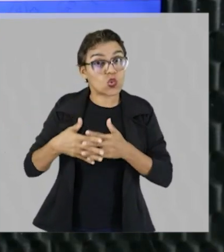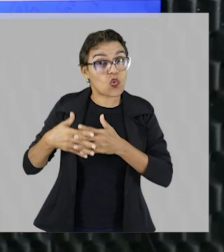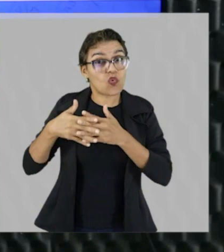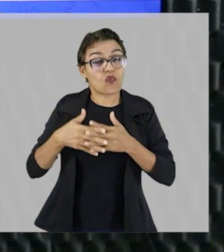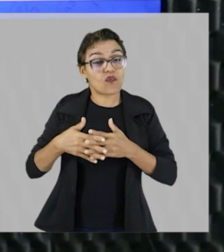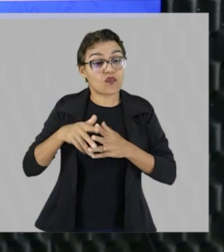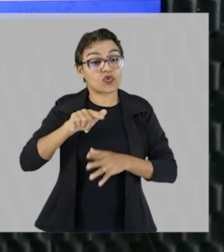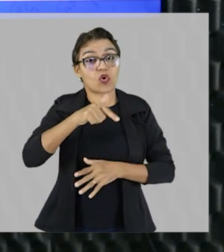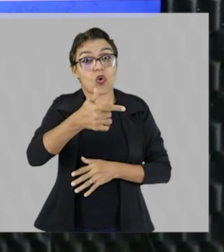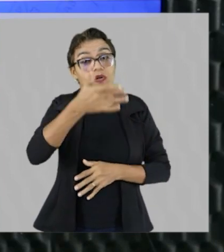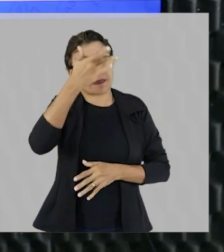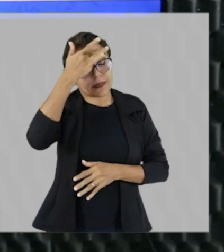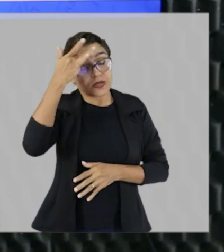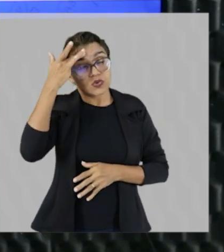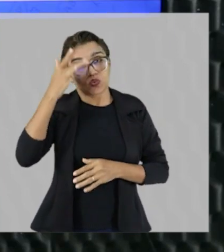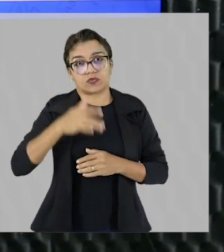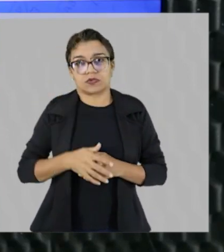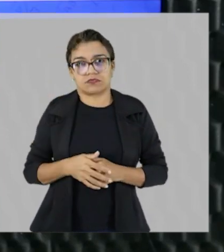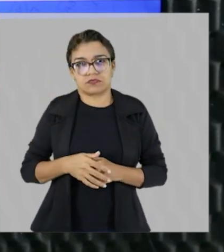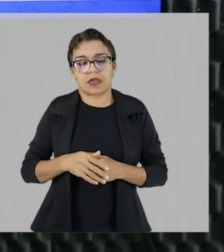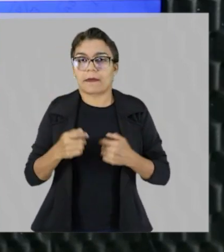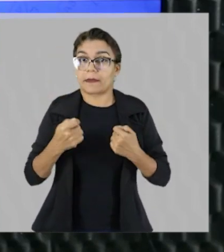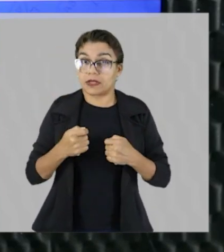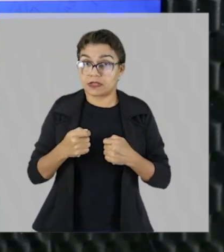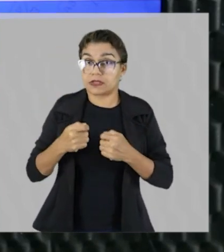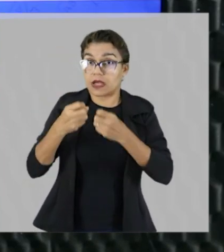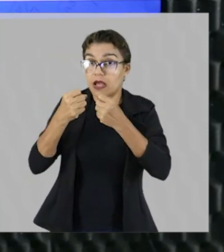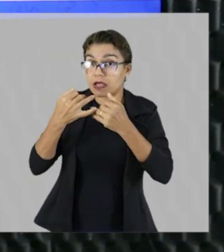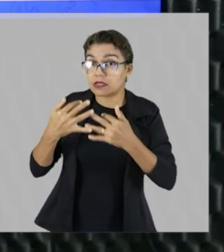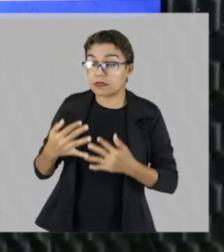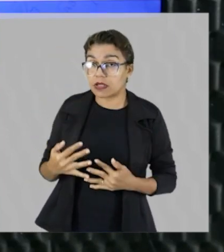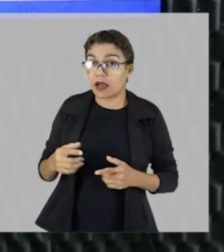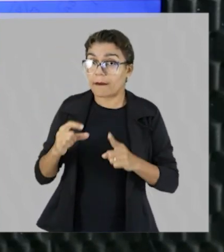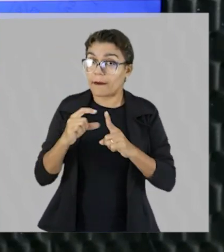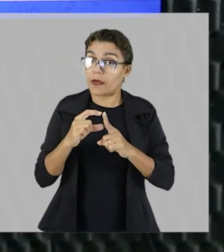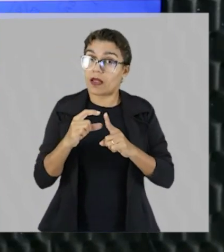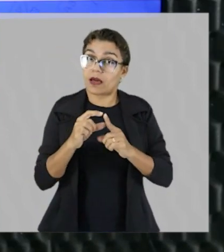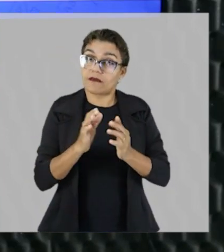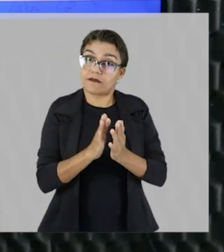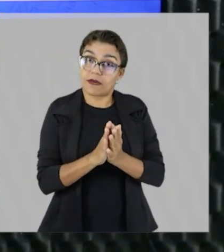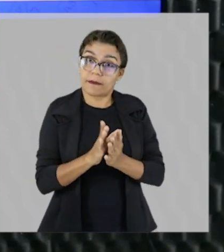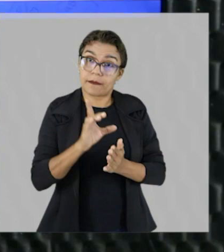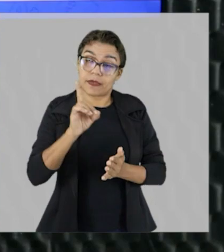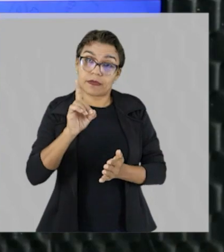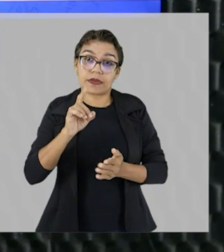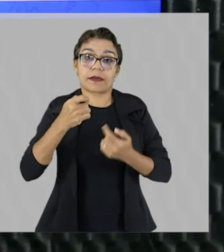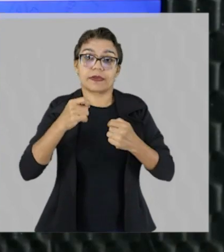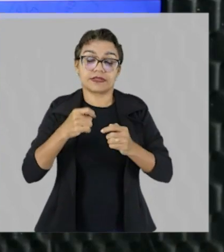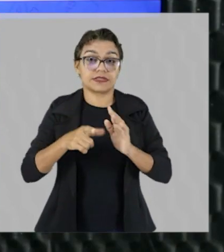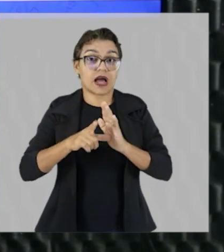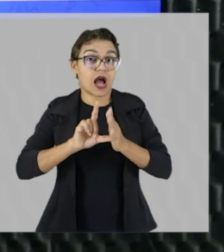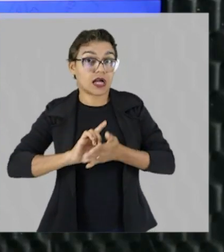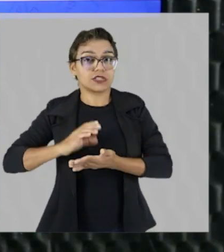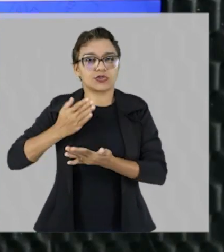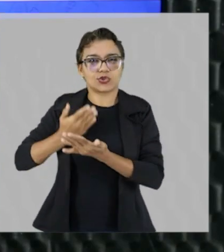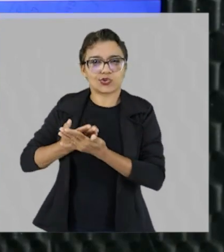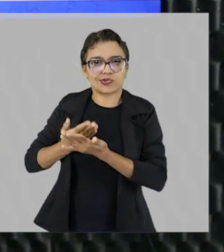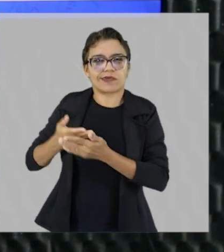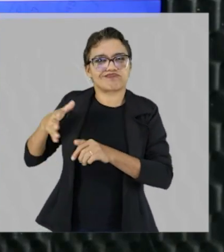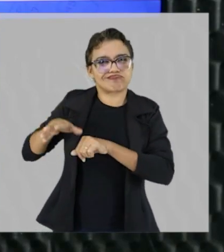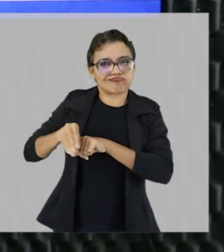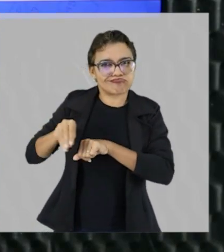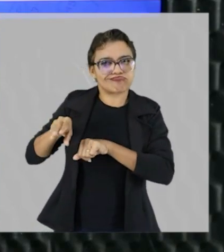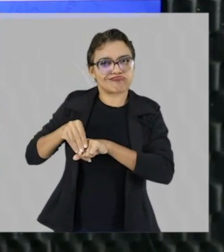está ouvindo. Para explicar uma palavra bíblica, eu preciso ter estudo para isso, ter